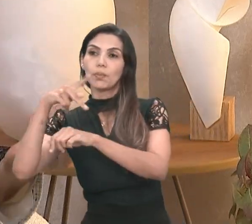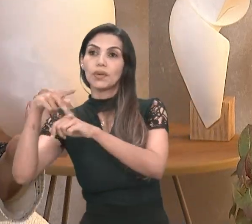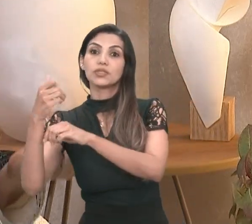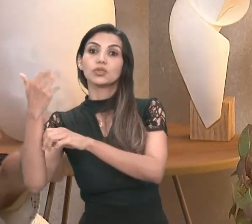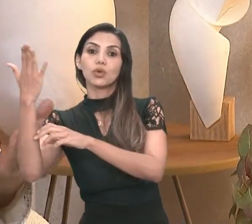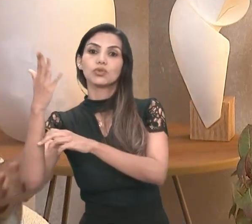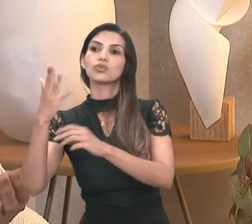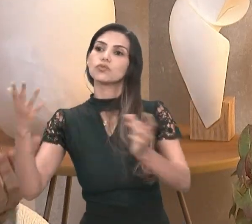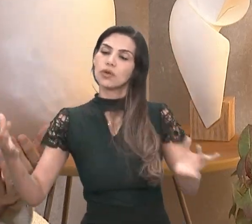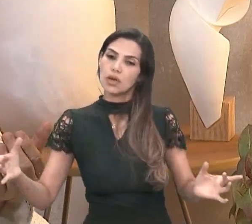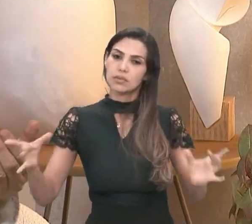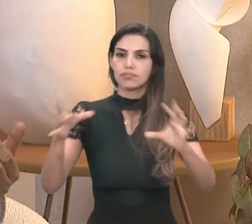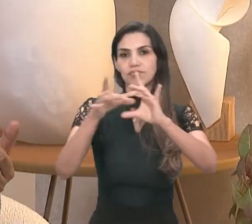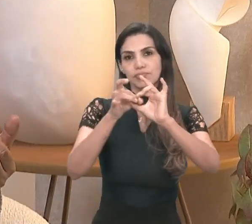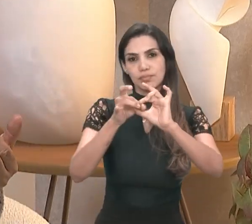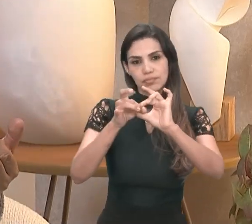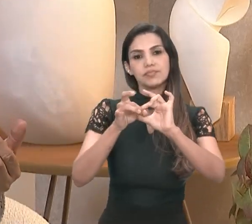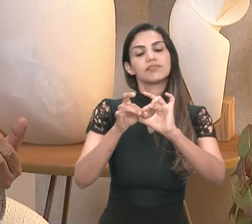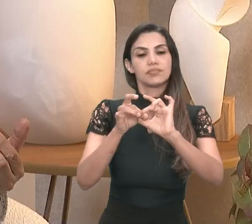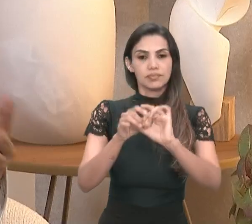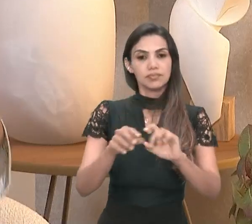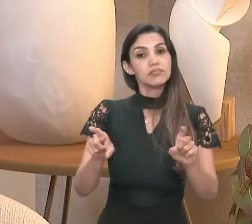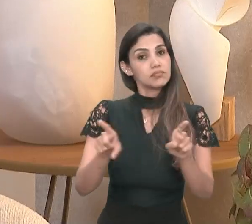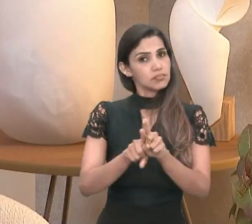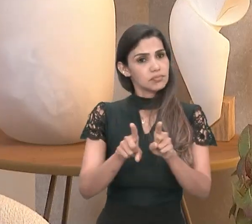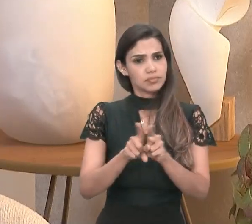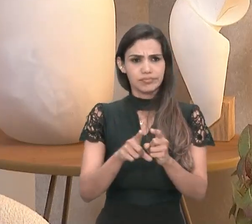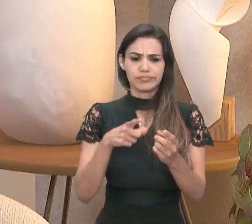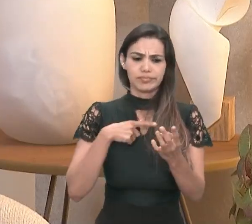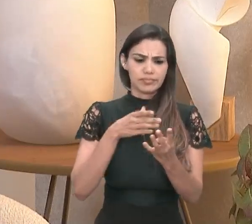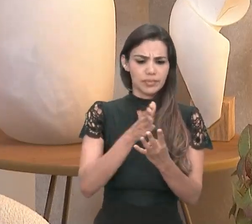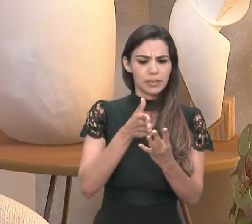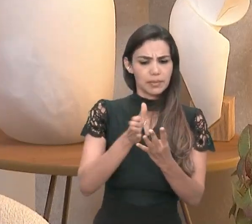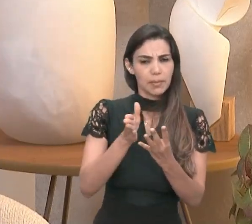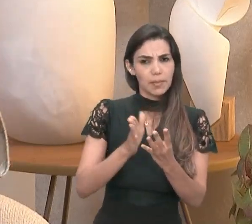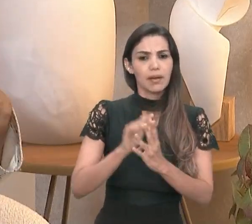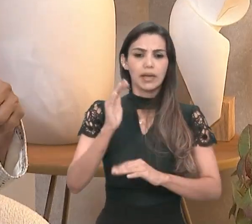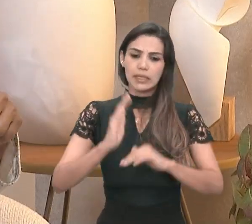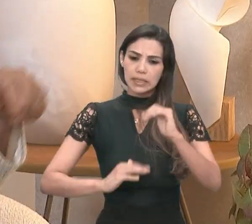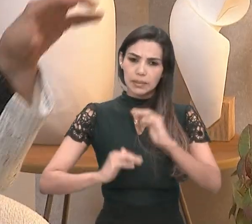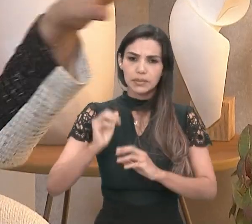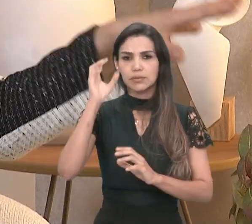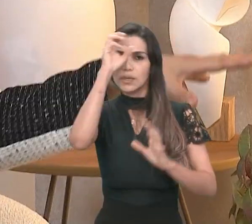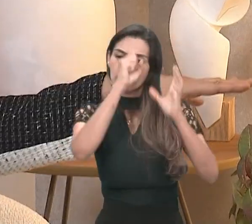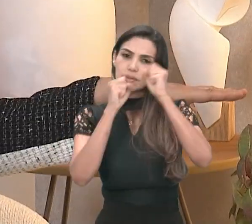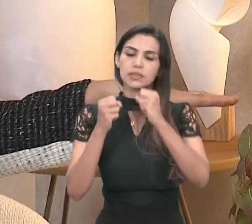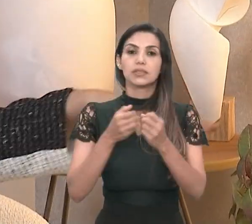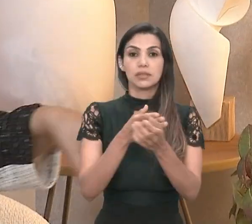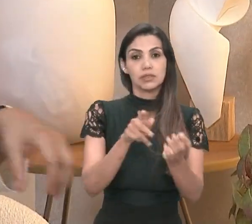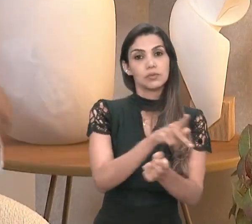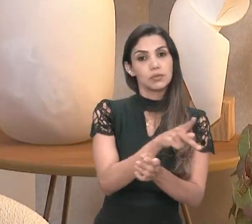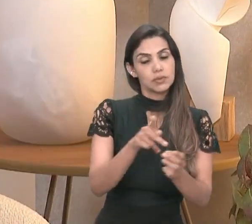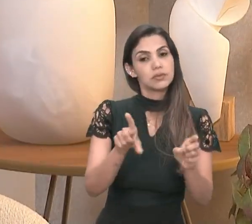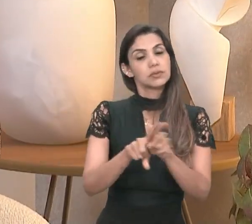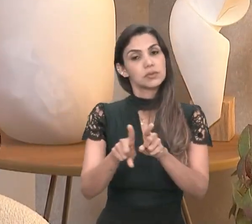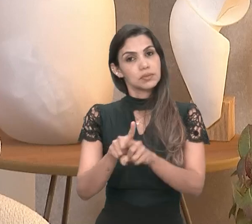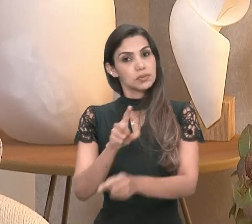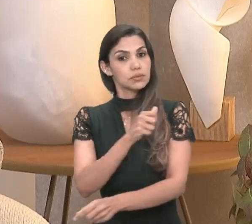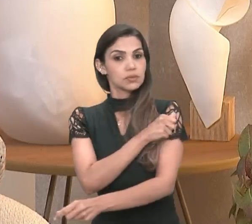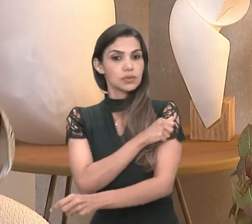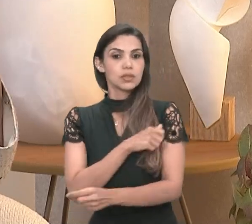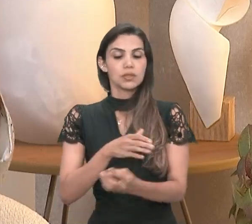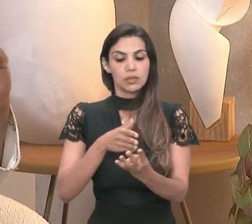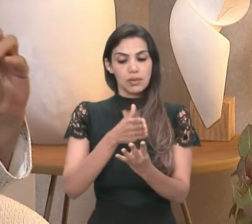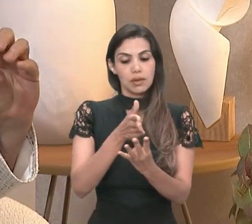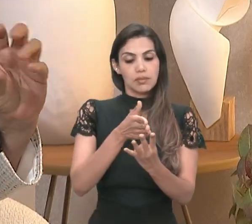que envolvem, inclusive, a capacitação de docentes para o uso de metodologias dentro das disciplinas. O